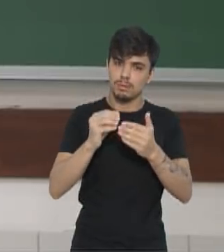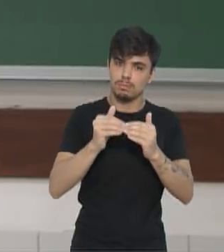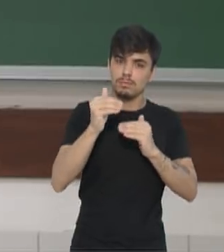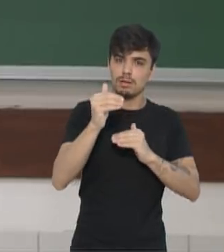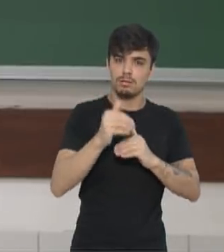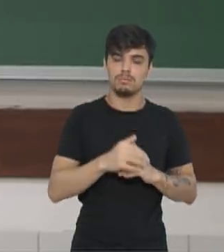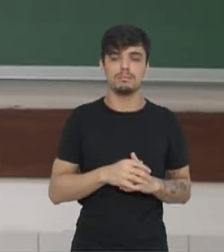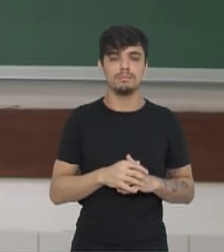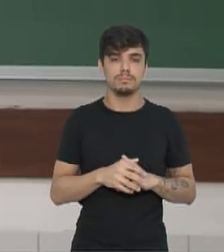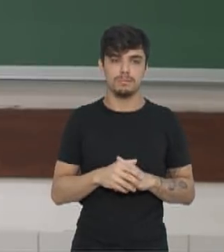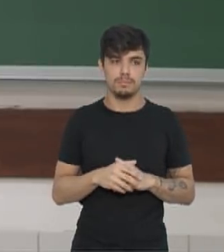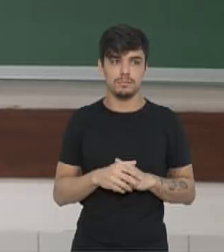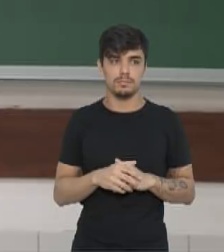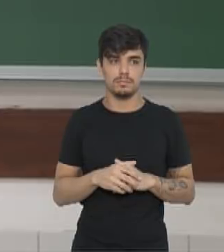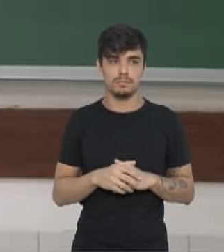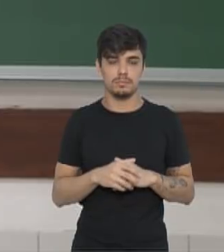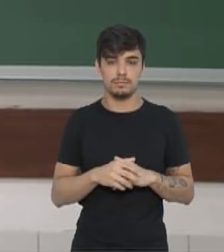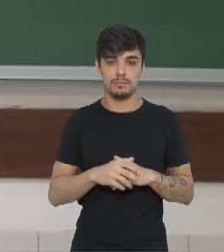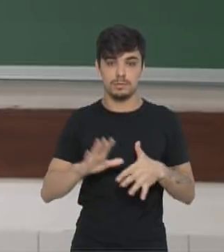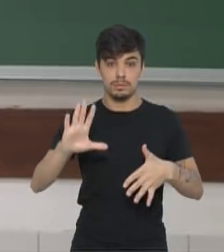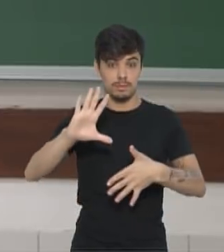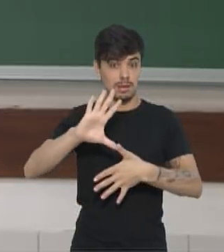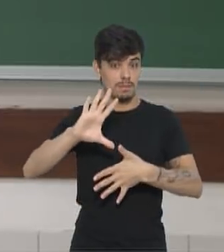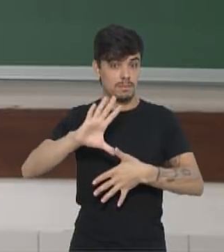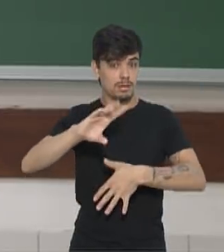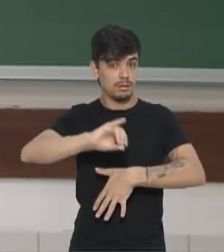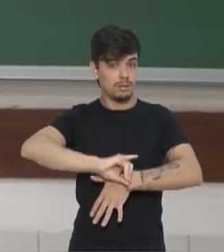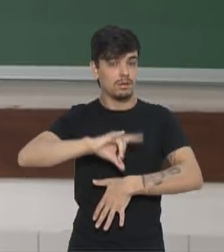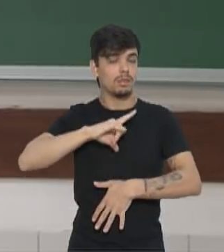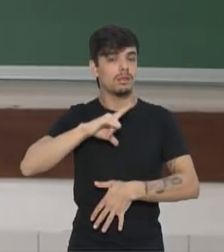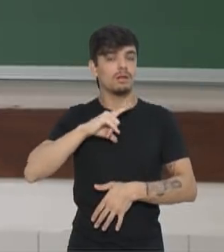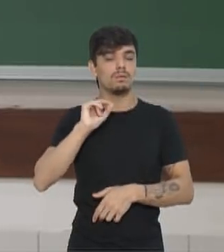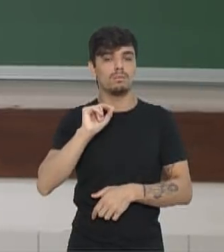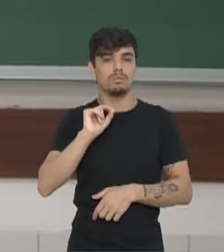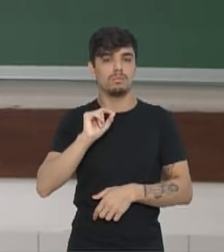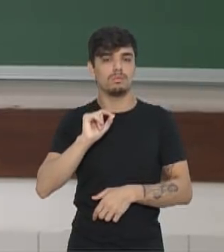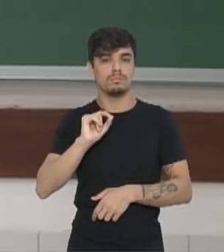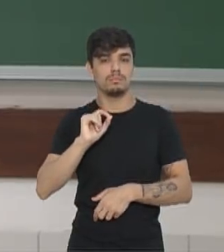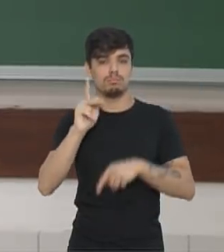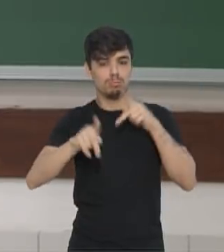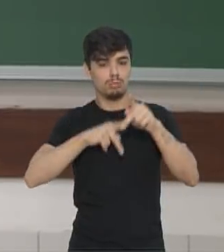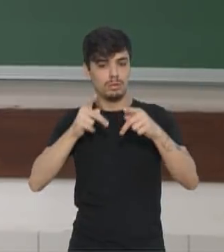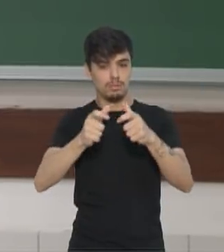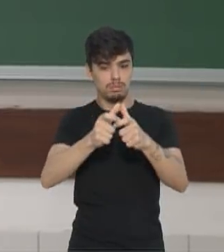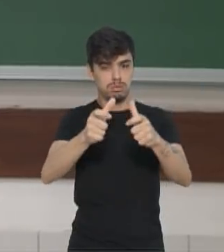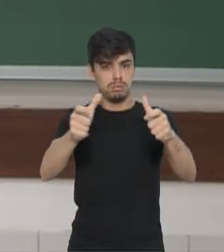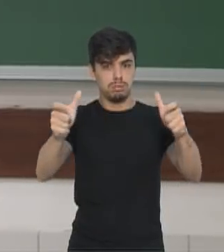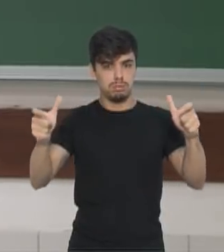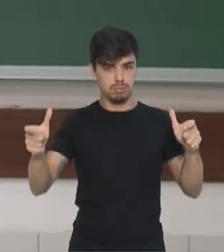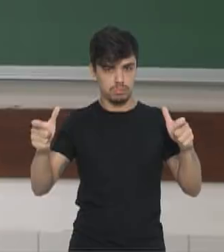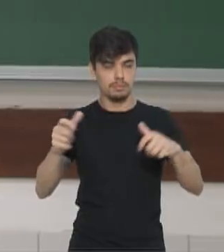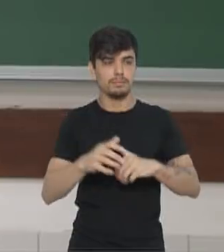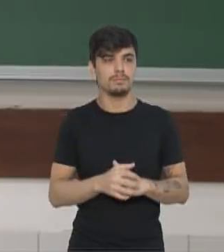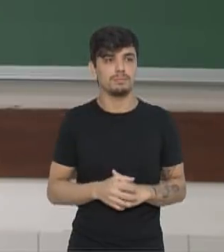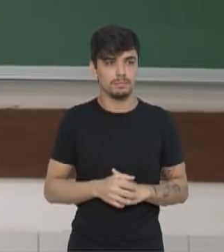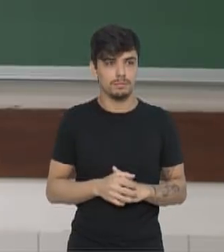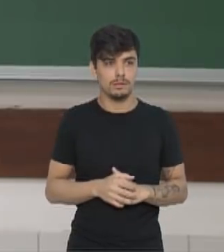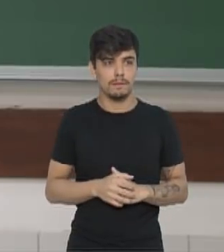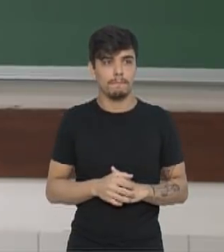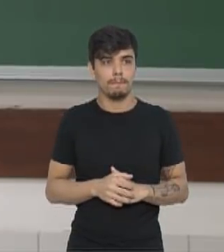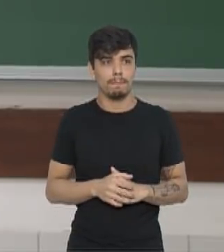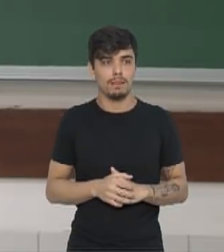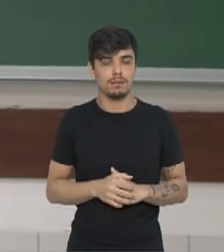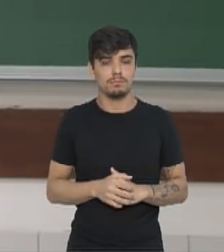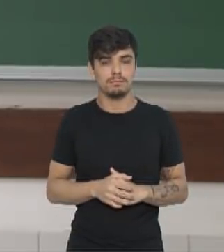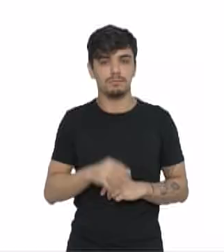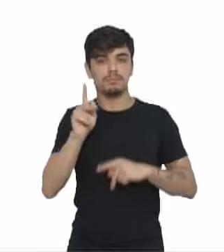maior. Certo? E na América Central, você ainda tem uma população remanescente muito grande, nessa América Central. E os